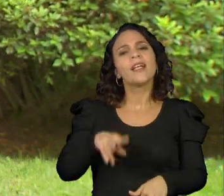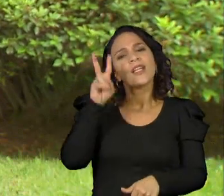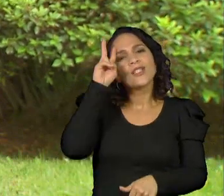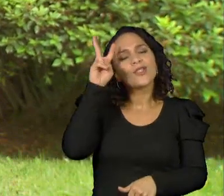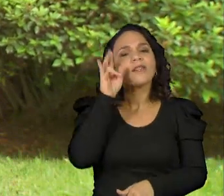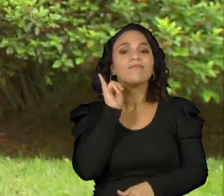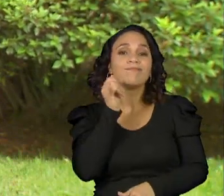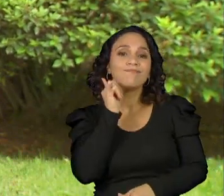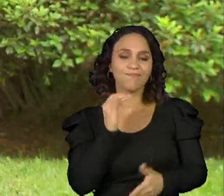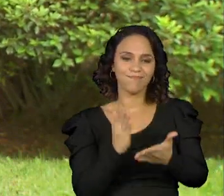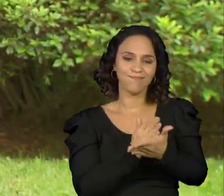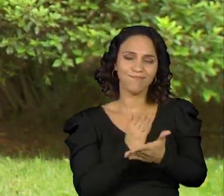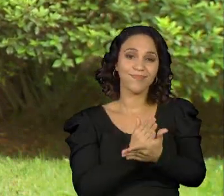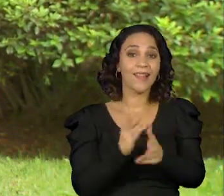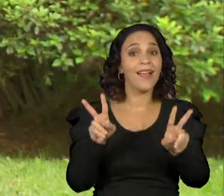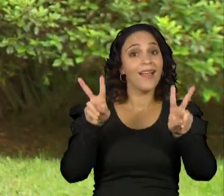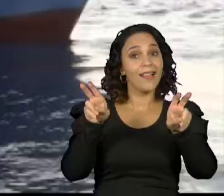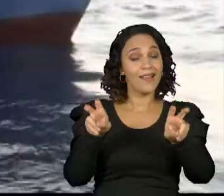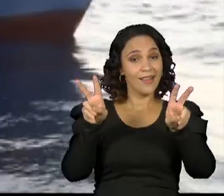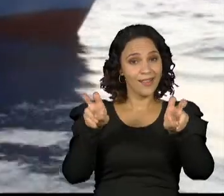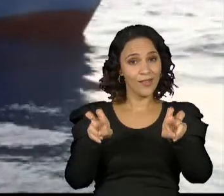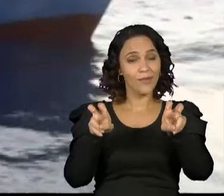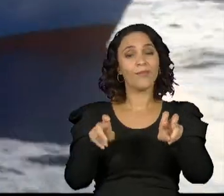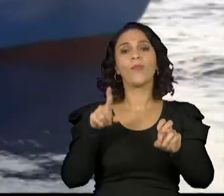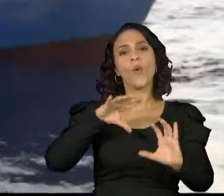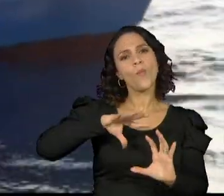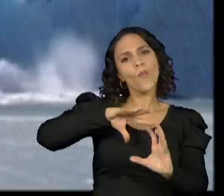livro O Humano do Mundo.